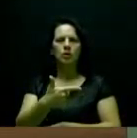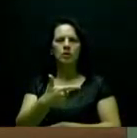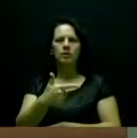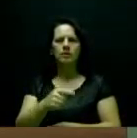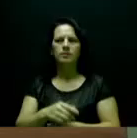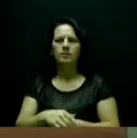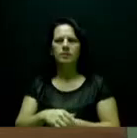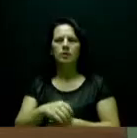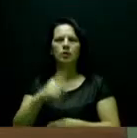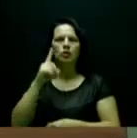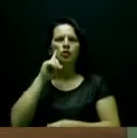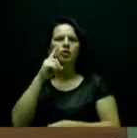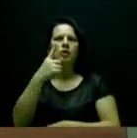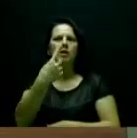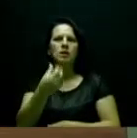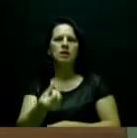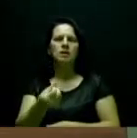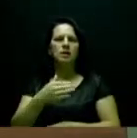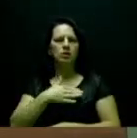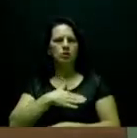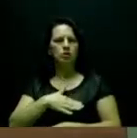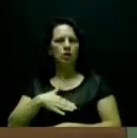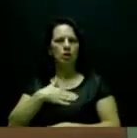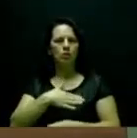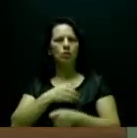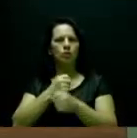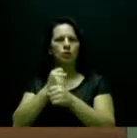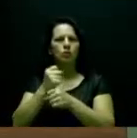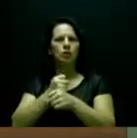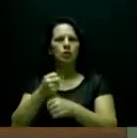preciso, 16 de agosto de 2012,